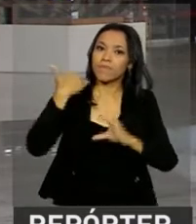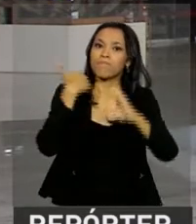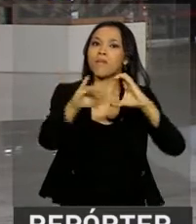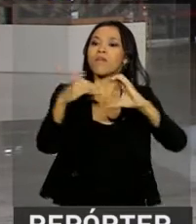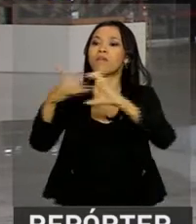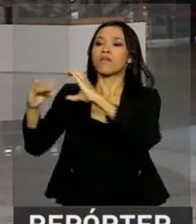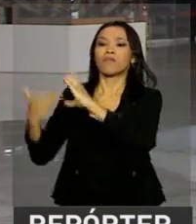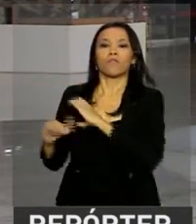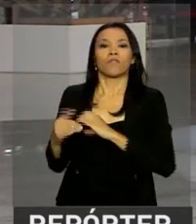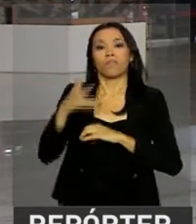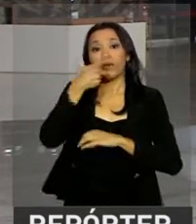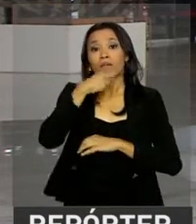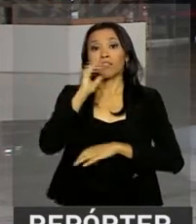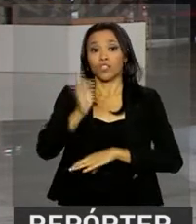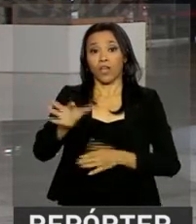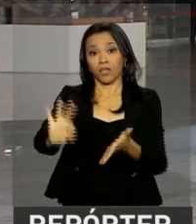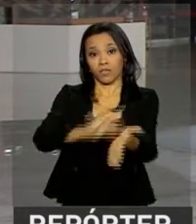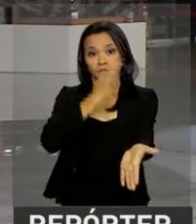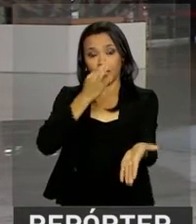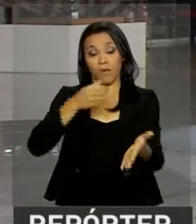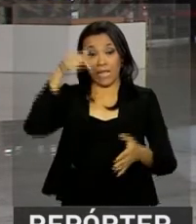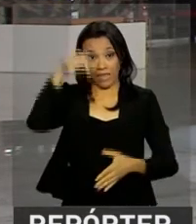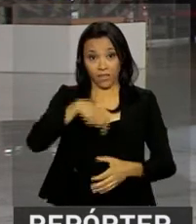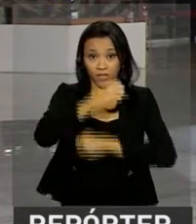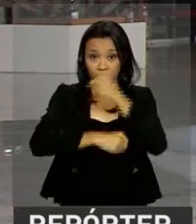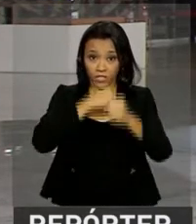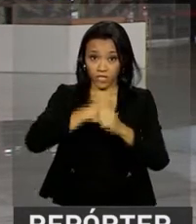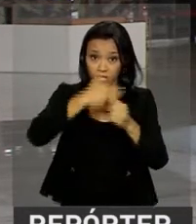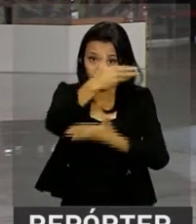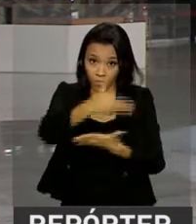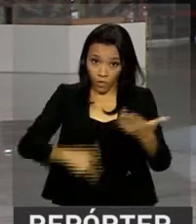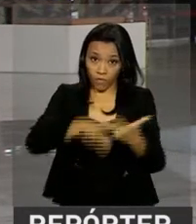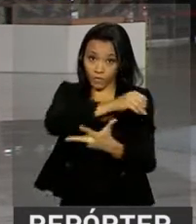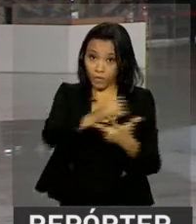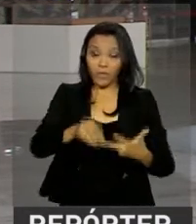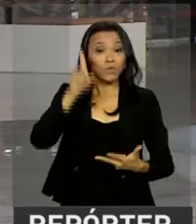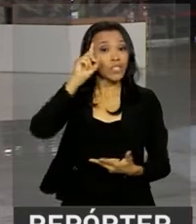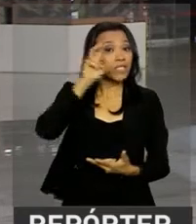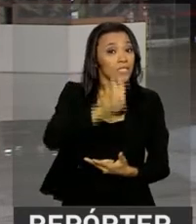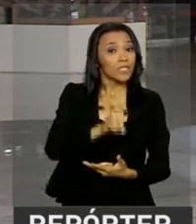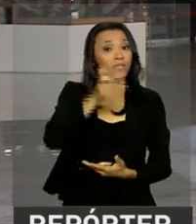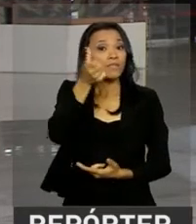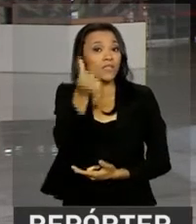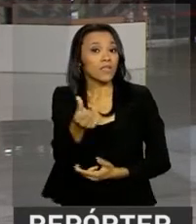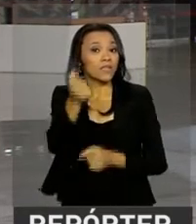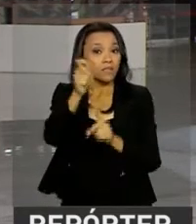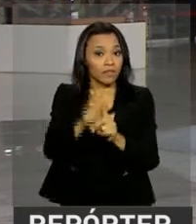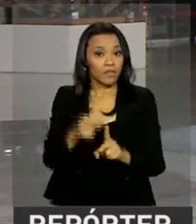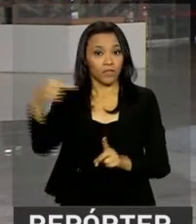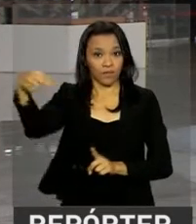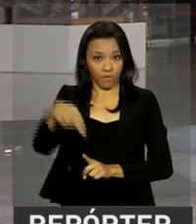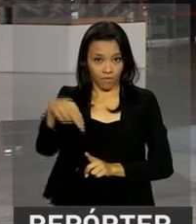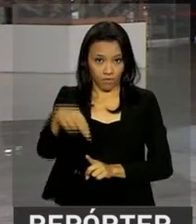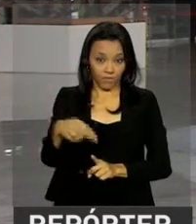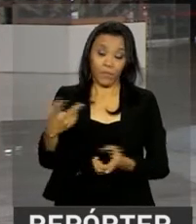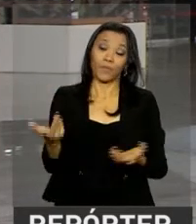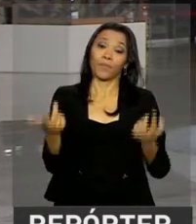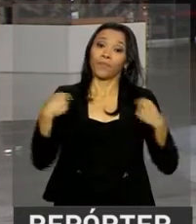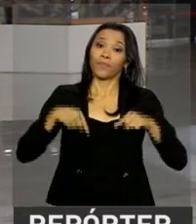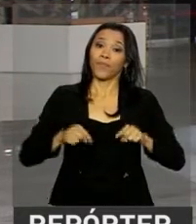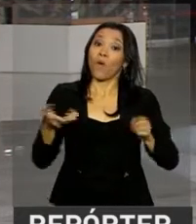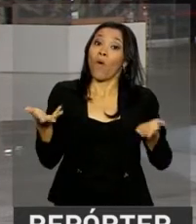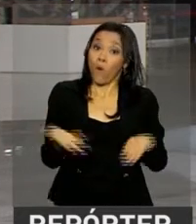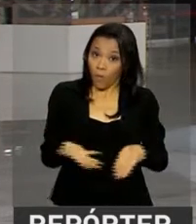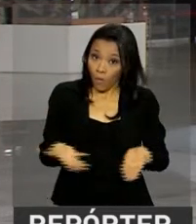os inscritos neste ano as provas do enem serão realizadas nos dias 5 e 6 de novembro e renata hoje